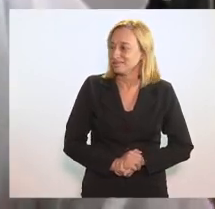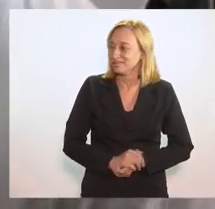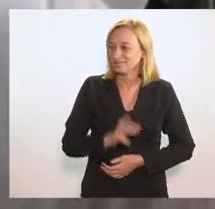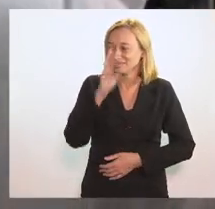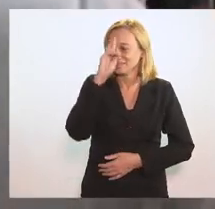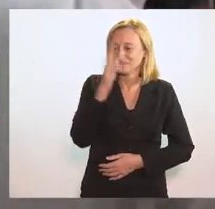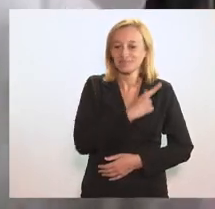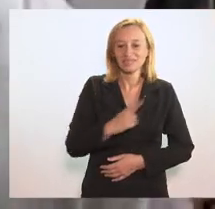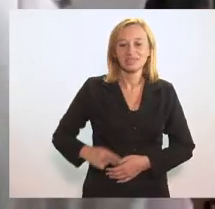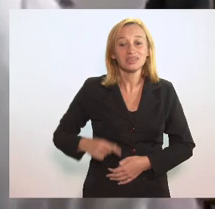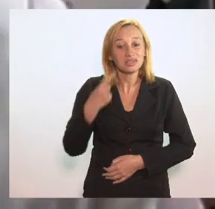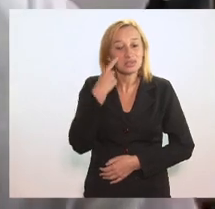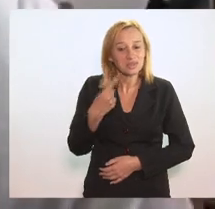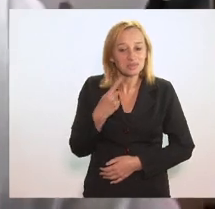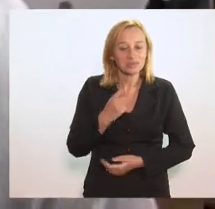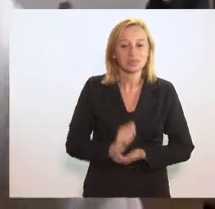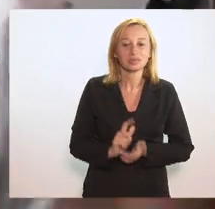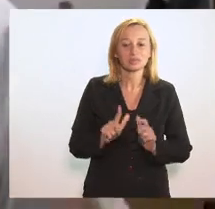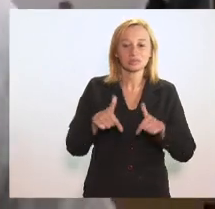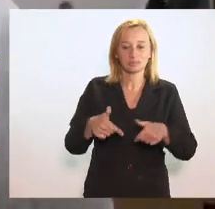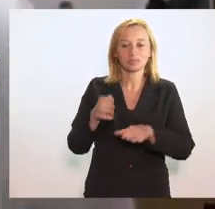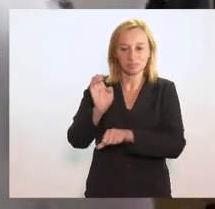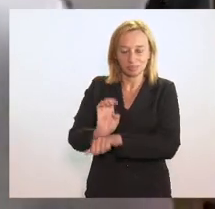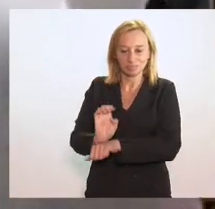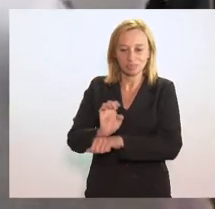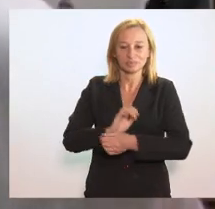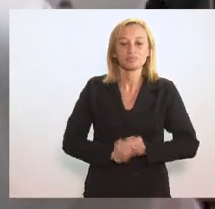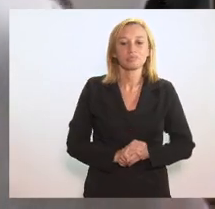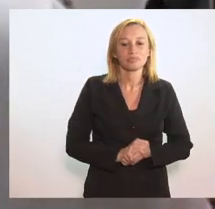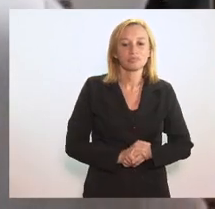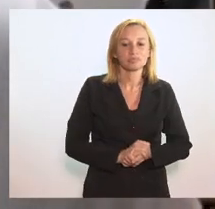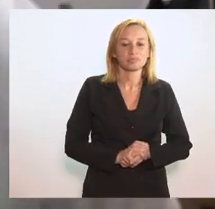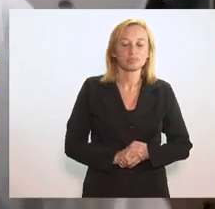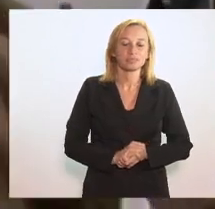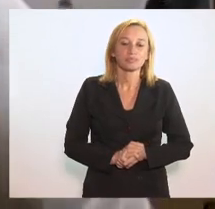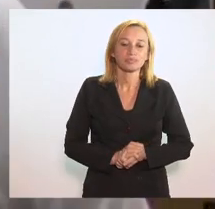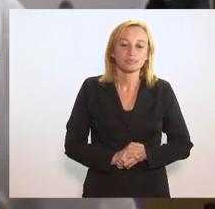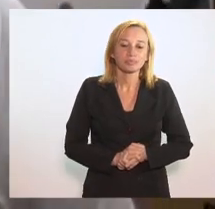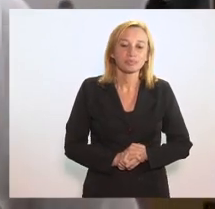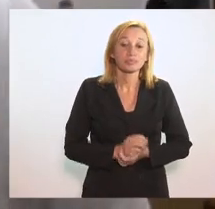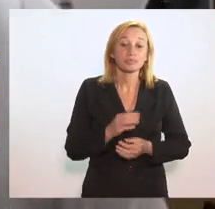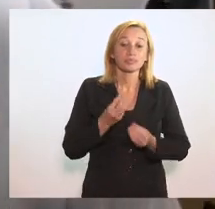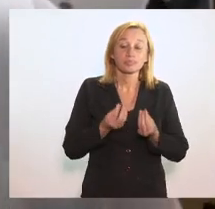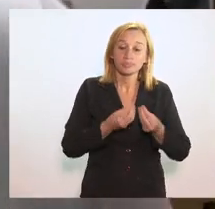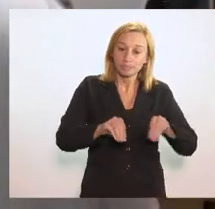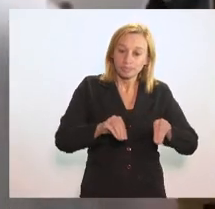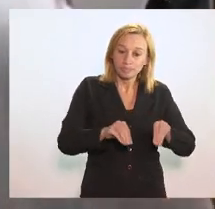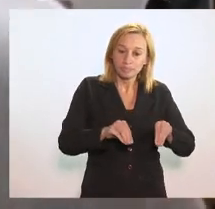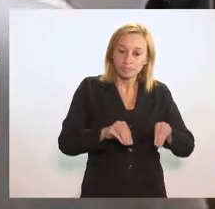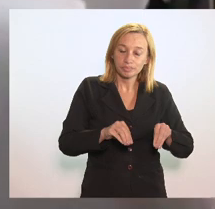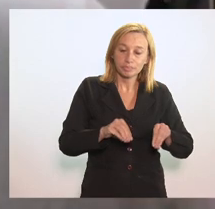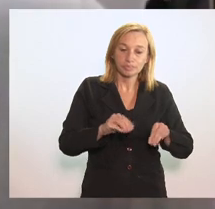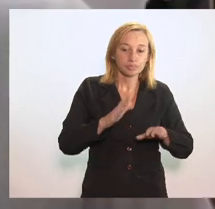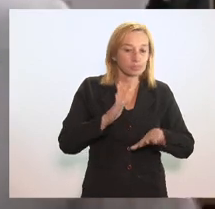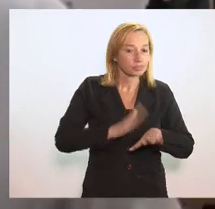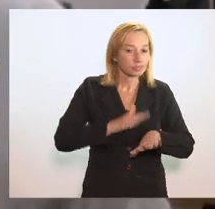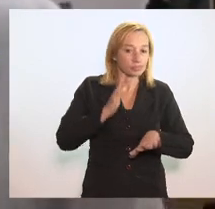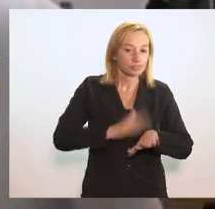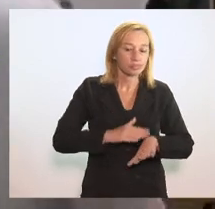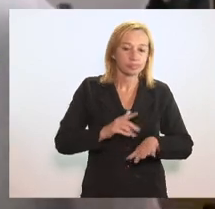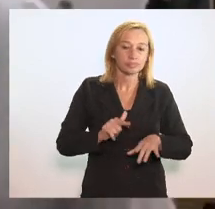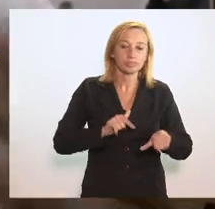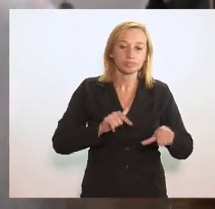Presidente, o que a gente tem visto é que a atuação do Estado, e aí eu digo Estado com E maiúsculo, vem prejudicando e agravando ainda mais os efeitos